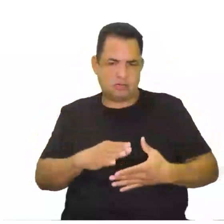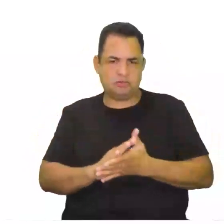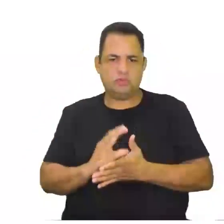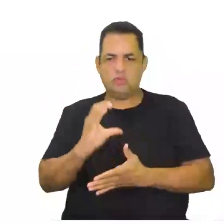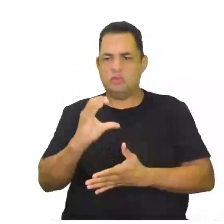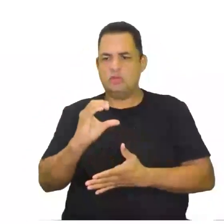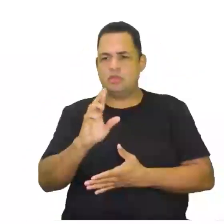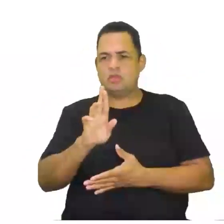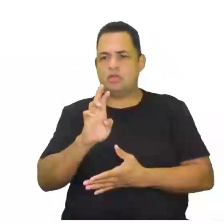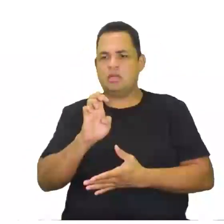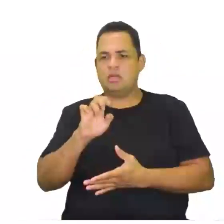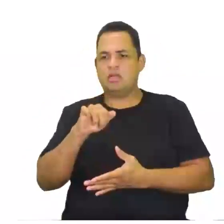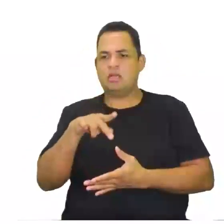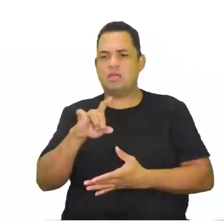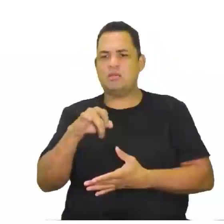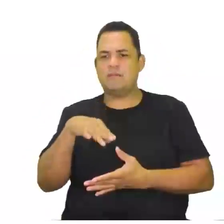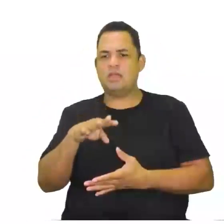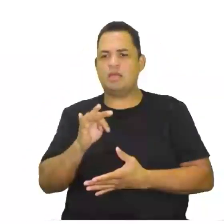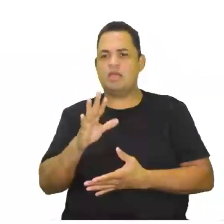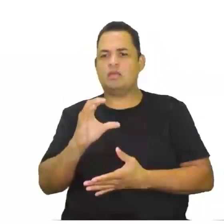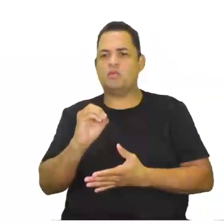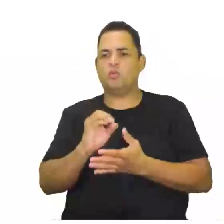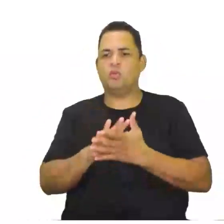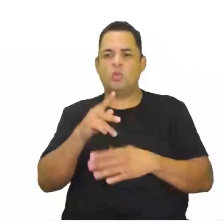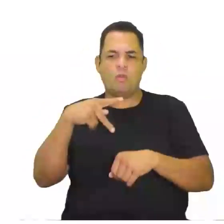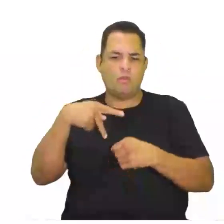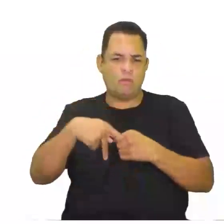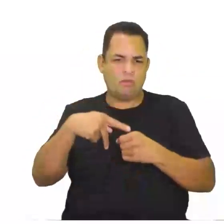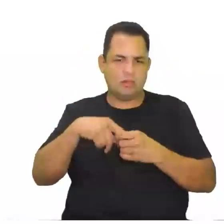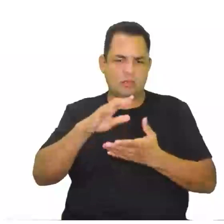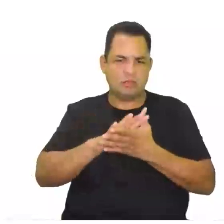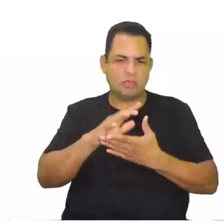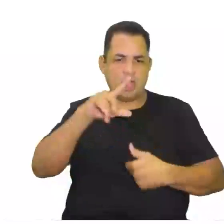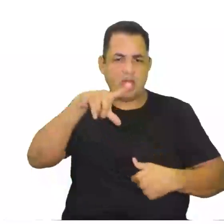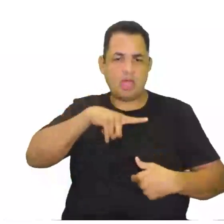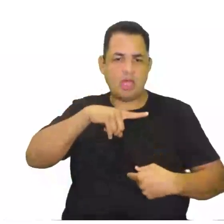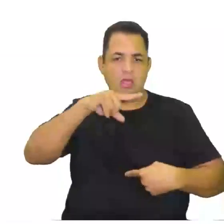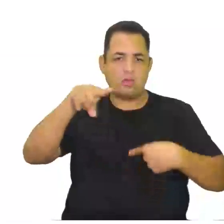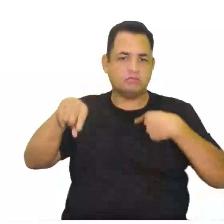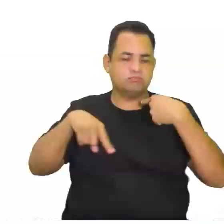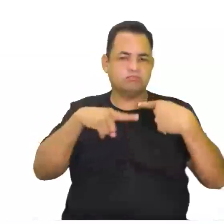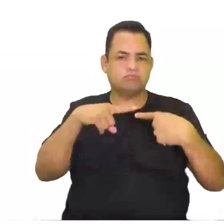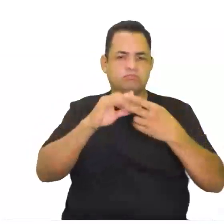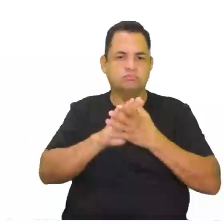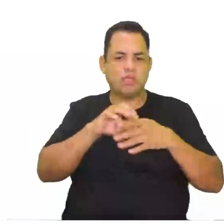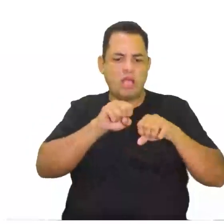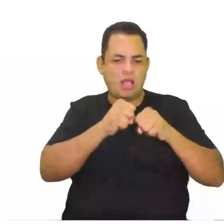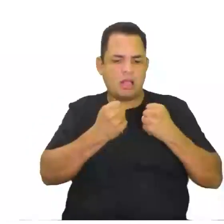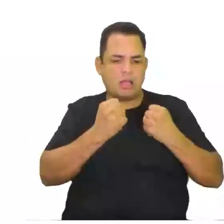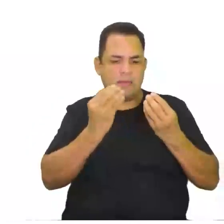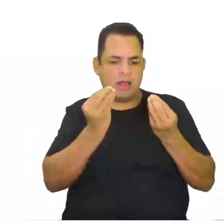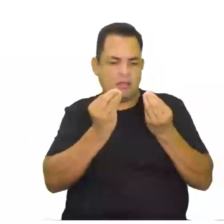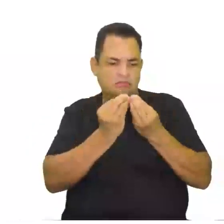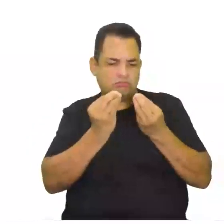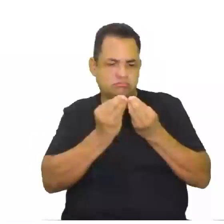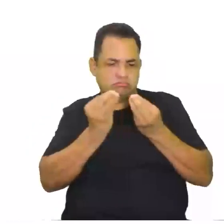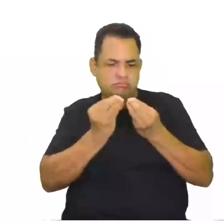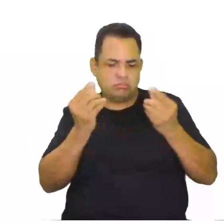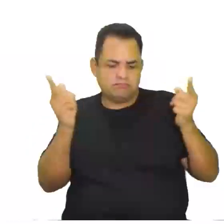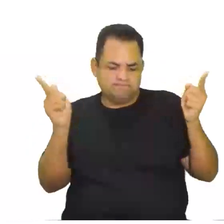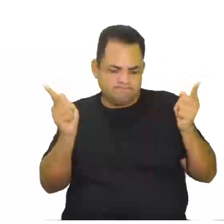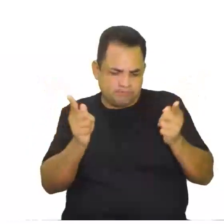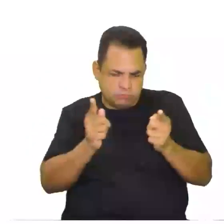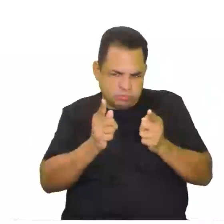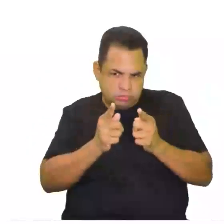petróleo, que é um processo que tem a finalidade de quebrar as moléculas que são muito grandes